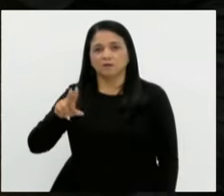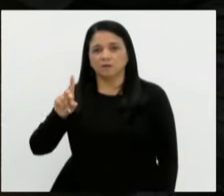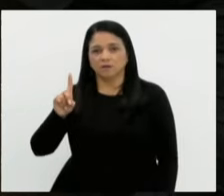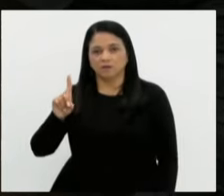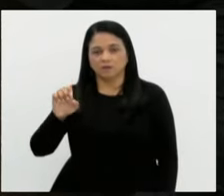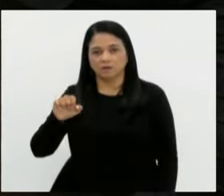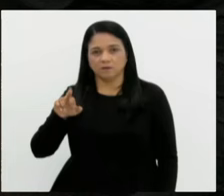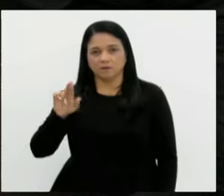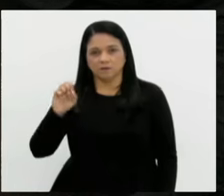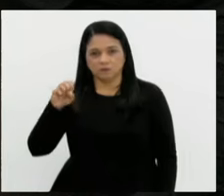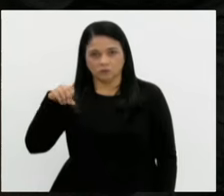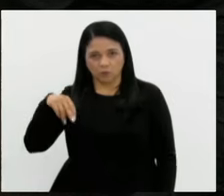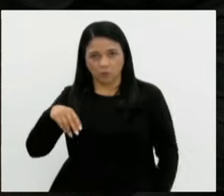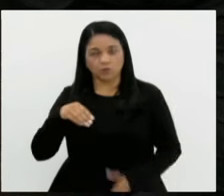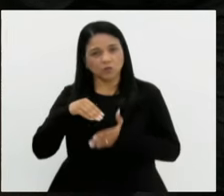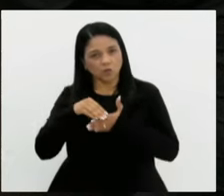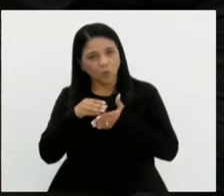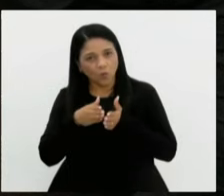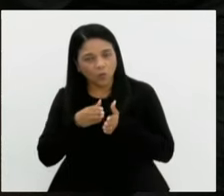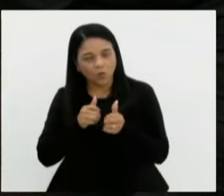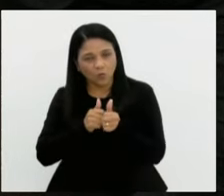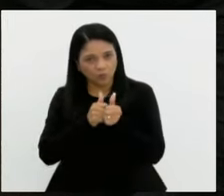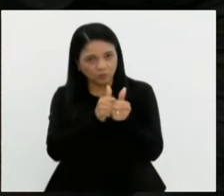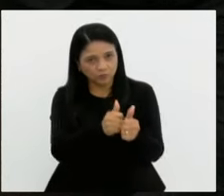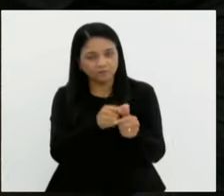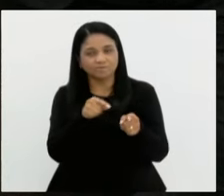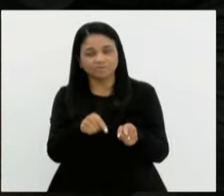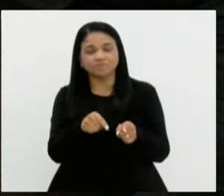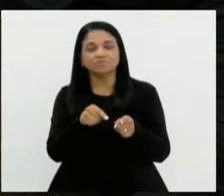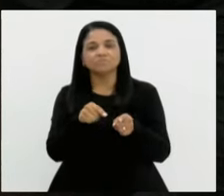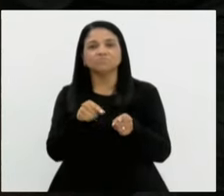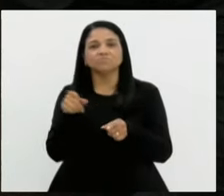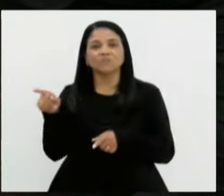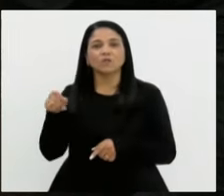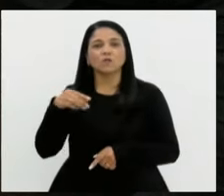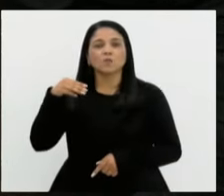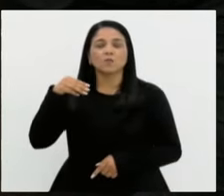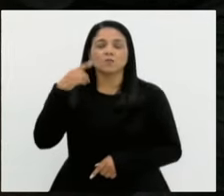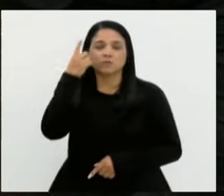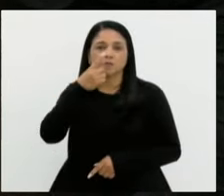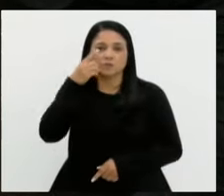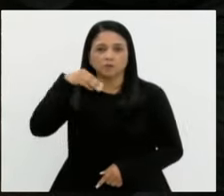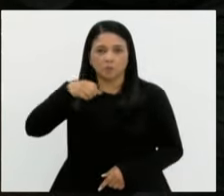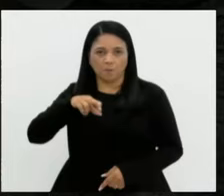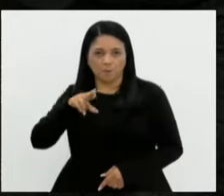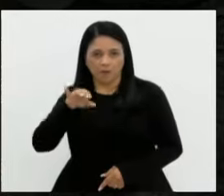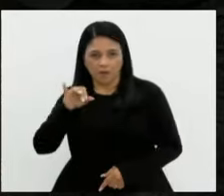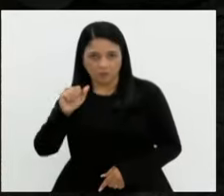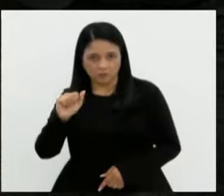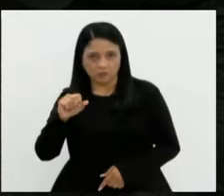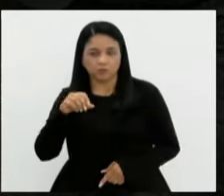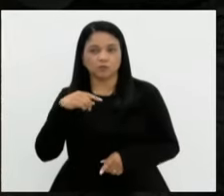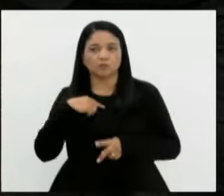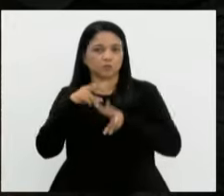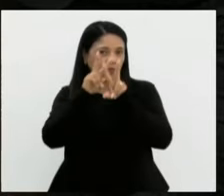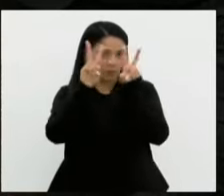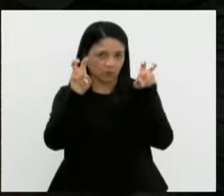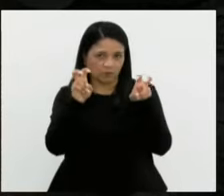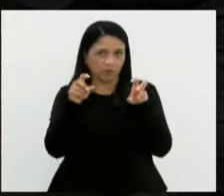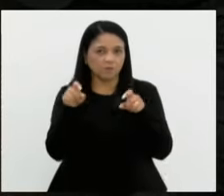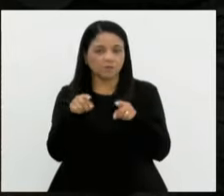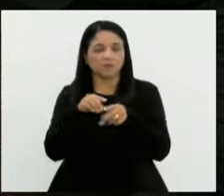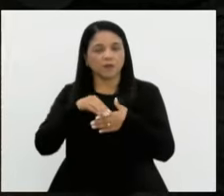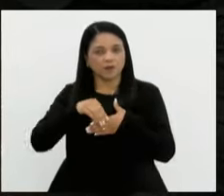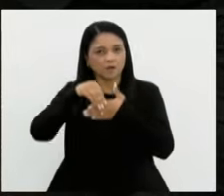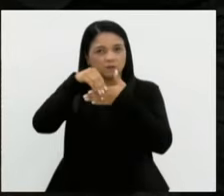sobriedade, apesar de ter, como bem disse o deputado Gualberto, uma posição dura sobre a matéria. Mas fica aqui meu reconhecimento ao deputado líder do